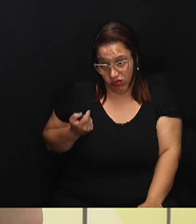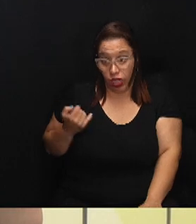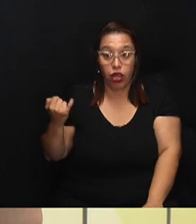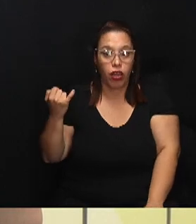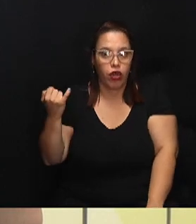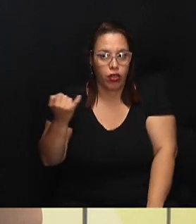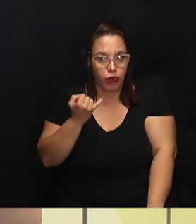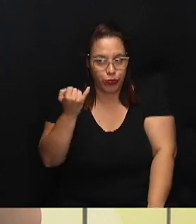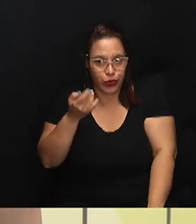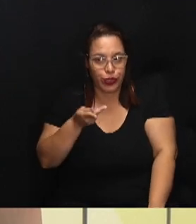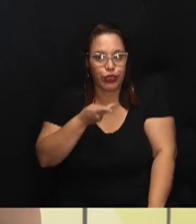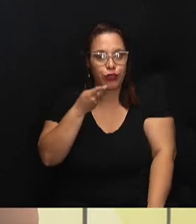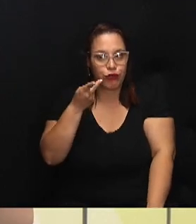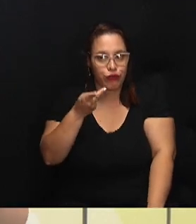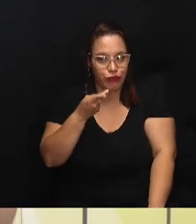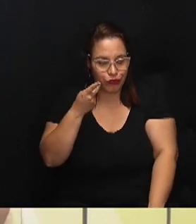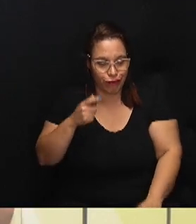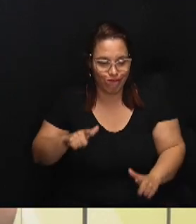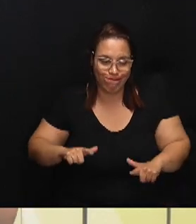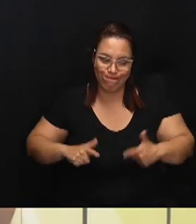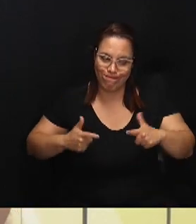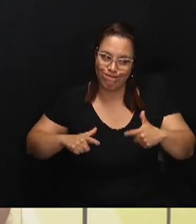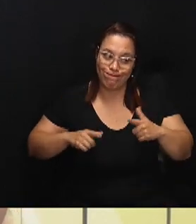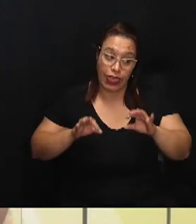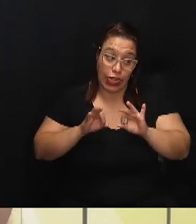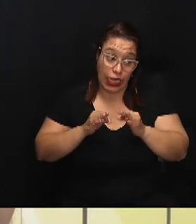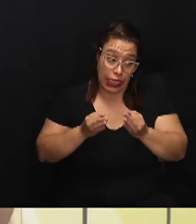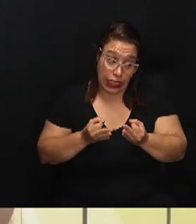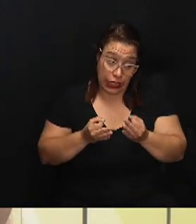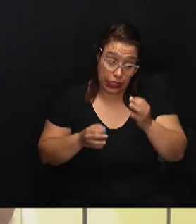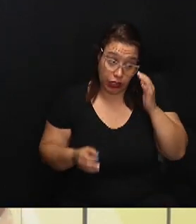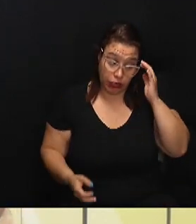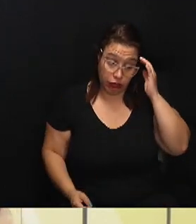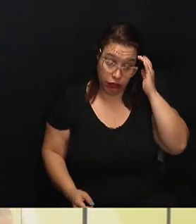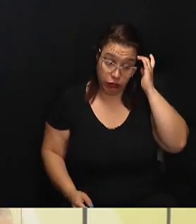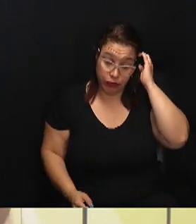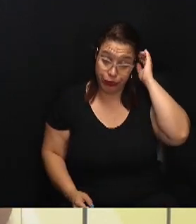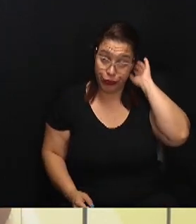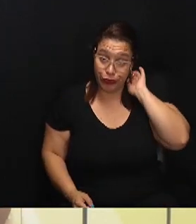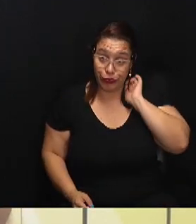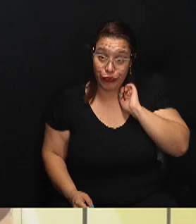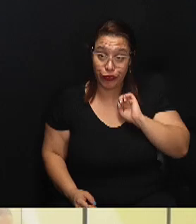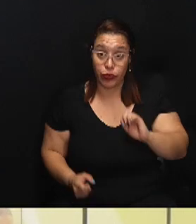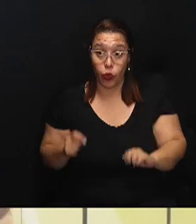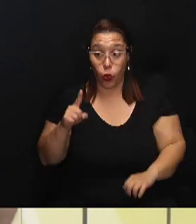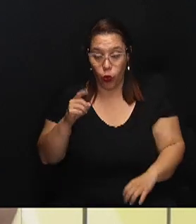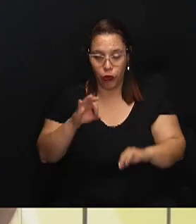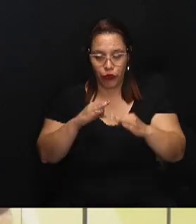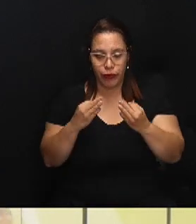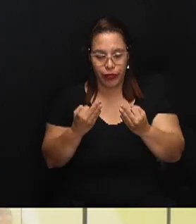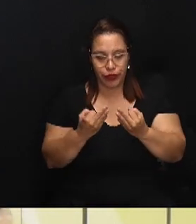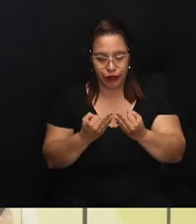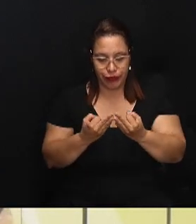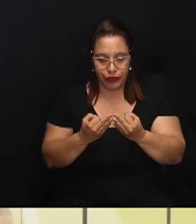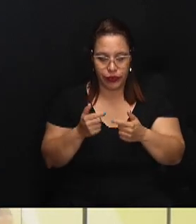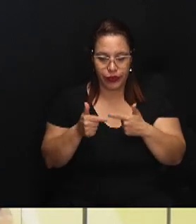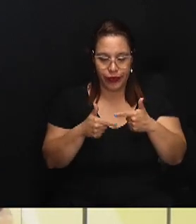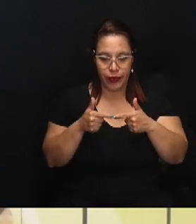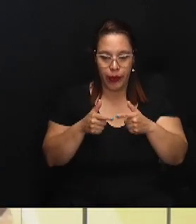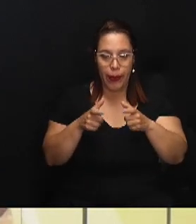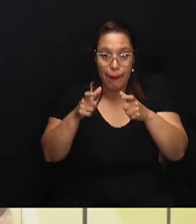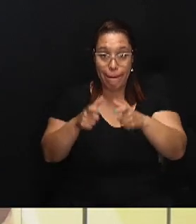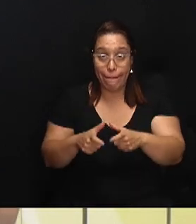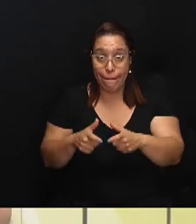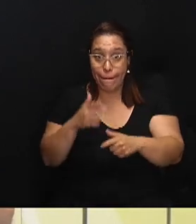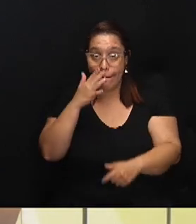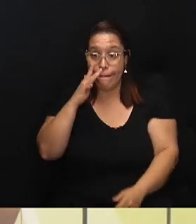né? É uma luta que não é tão simples assim. Se você pegar, né, só uma família e aquela família trabalhar em cima daquela criança,